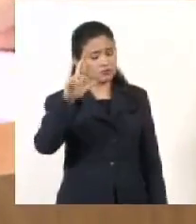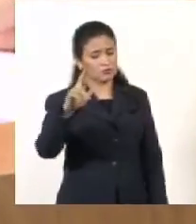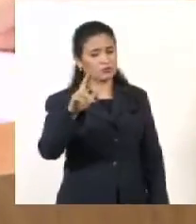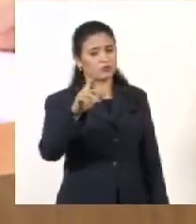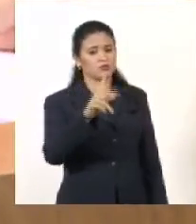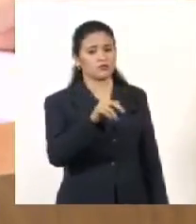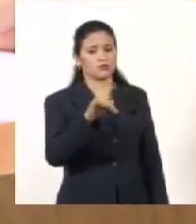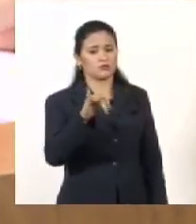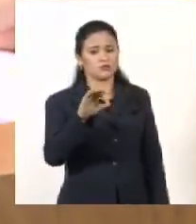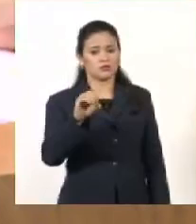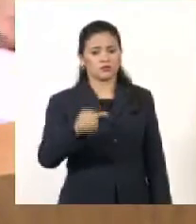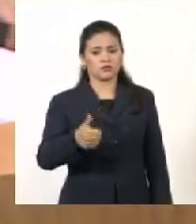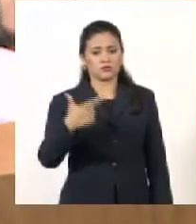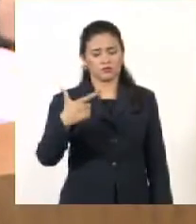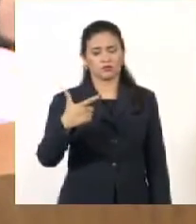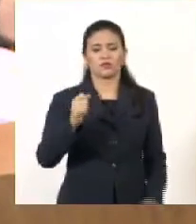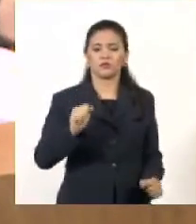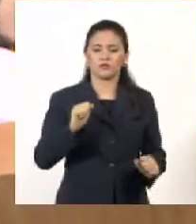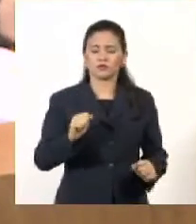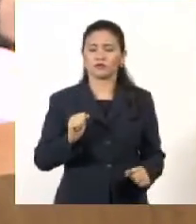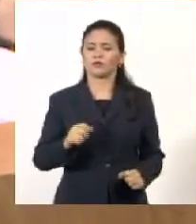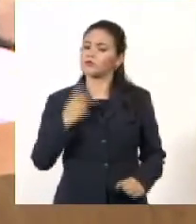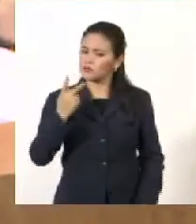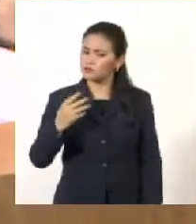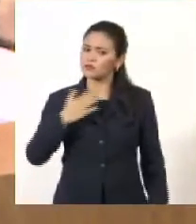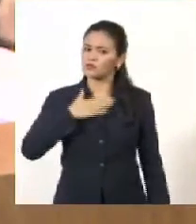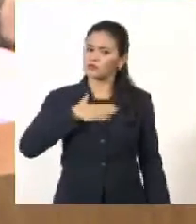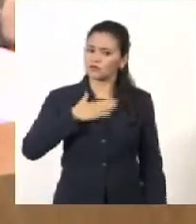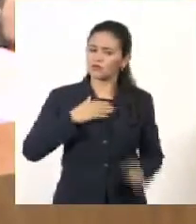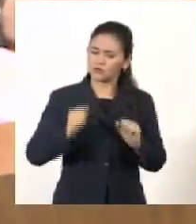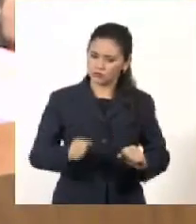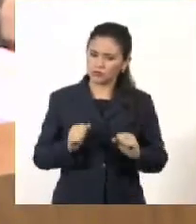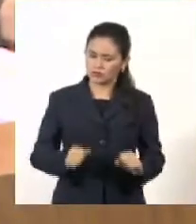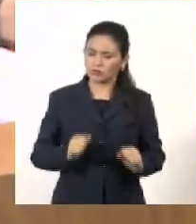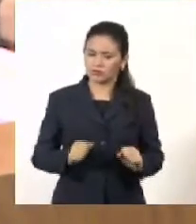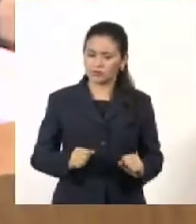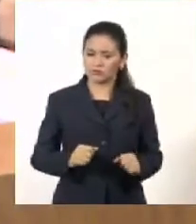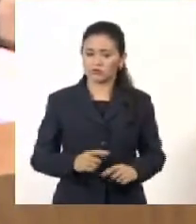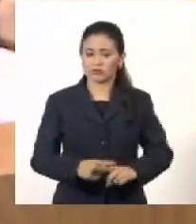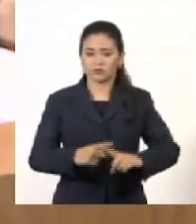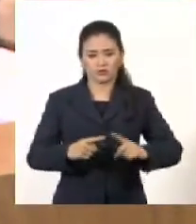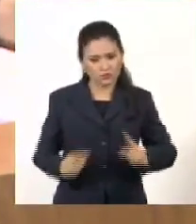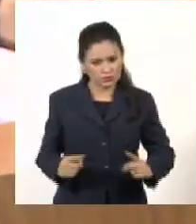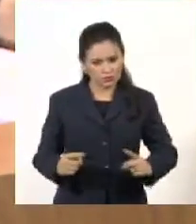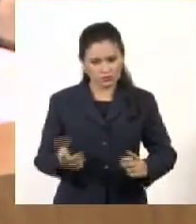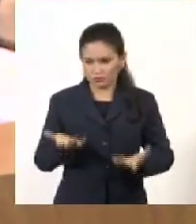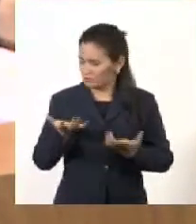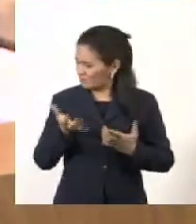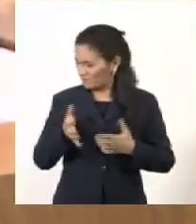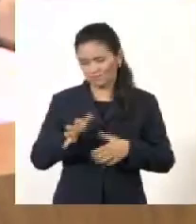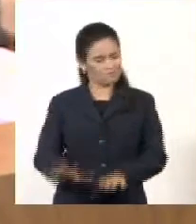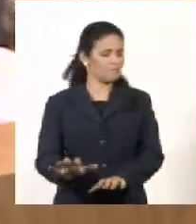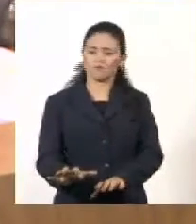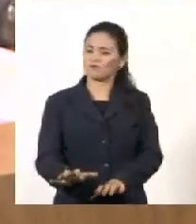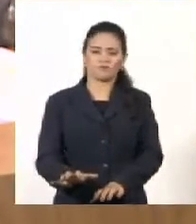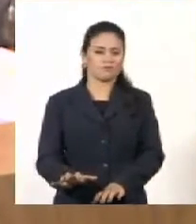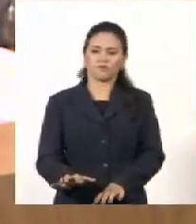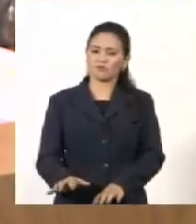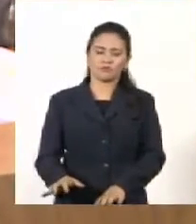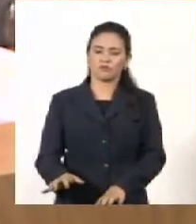pública. Quiser falar da minha pessoa, pode falar que eu sou pessoa pública. Agora, não aceito, eu não